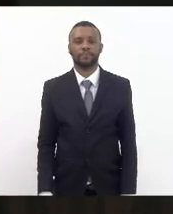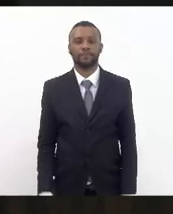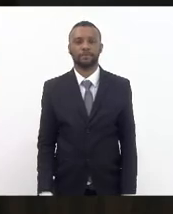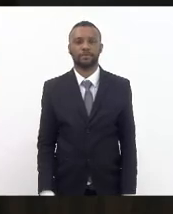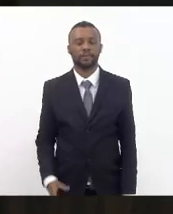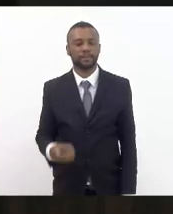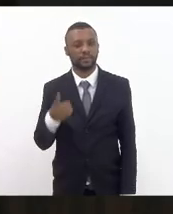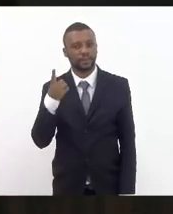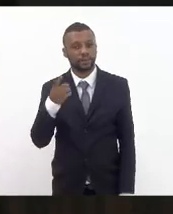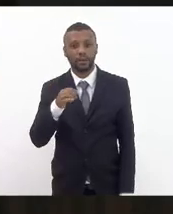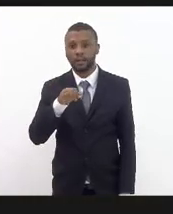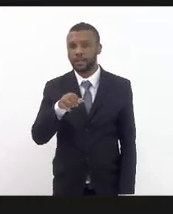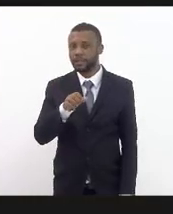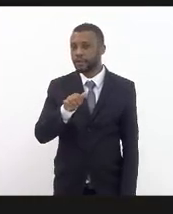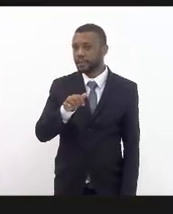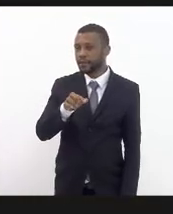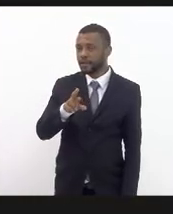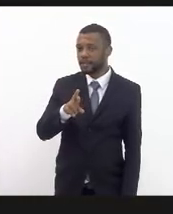Deputado Jair Bittencourt.